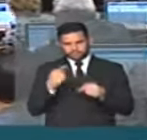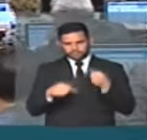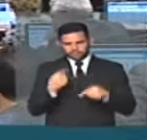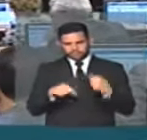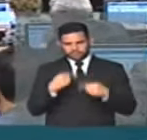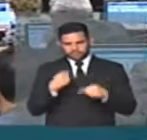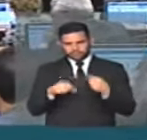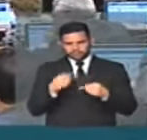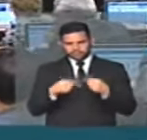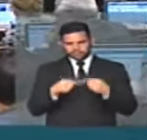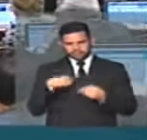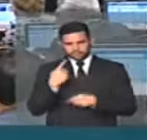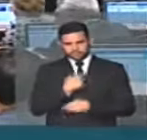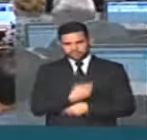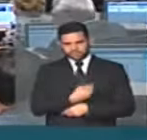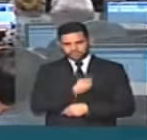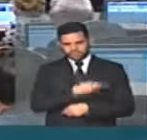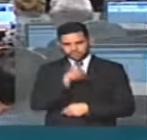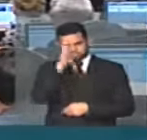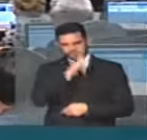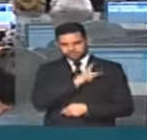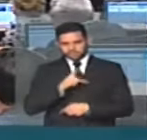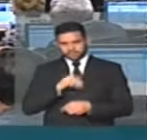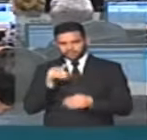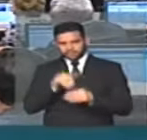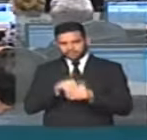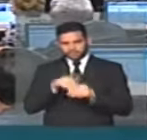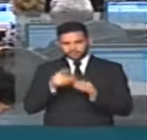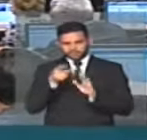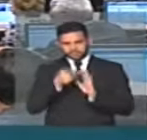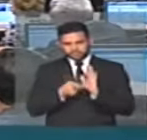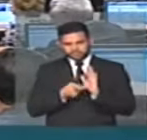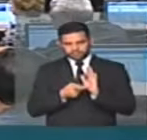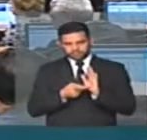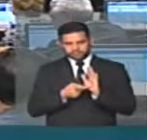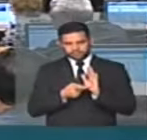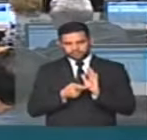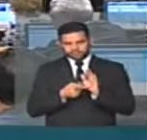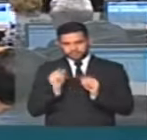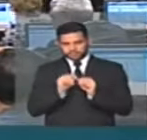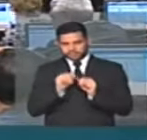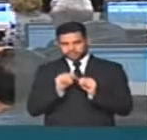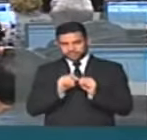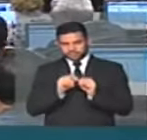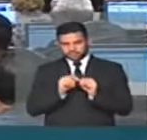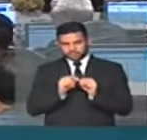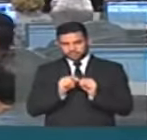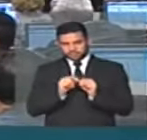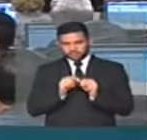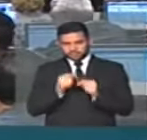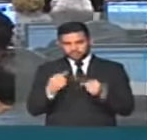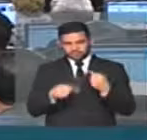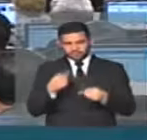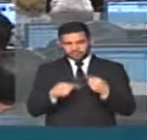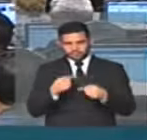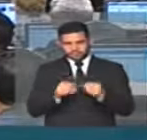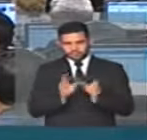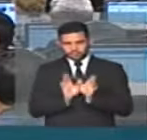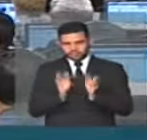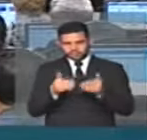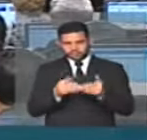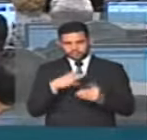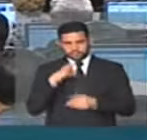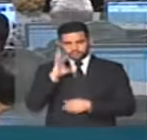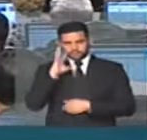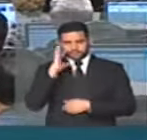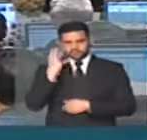é o debate. Estamos aqui, presidente, votando um projeto, ou melhor dizendo, fazendo um debate acerca